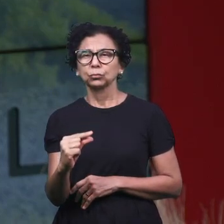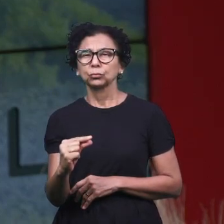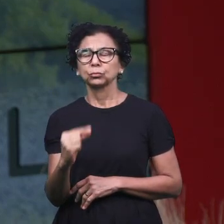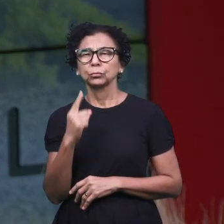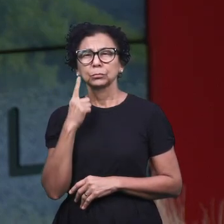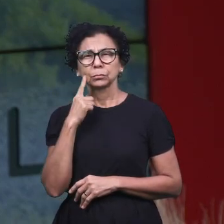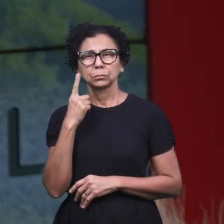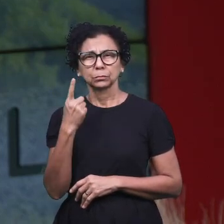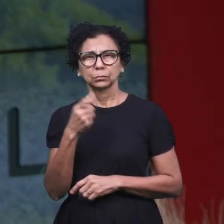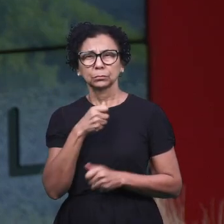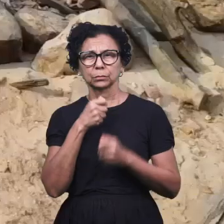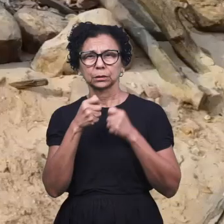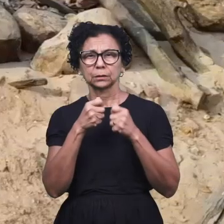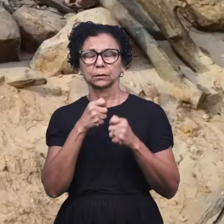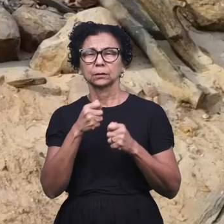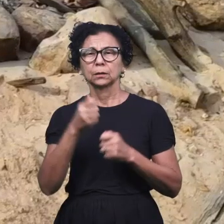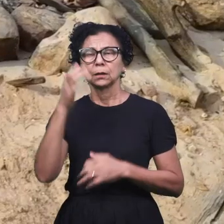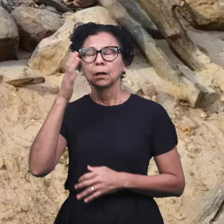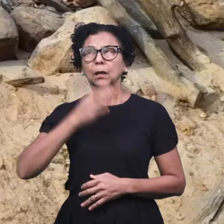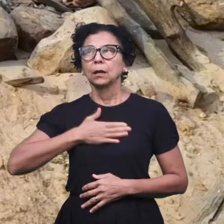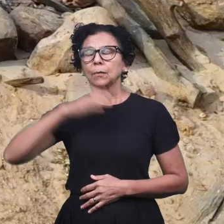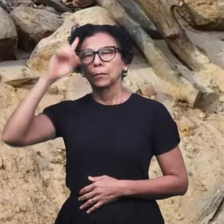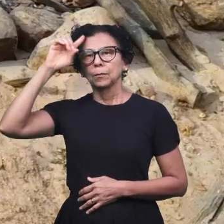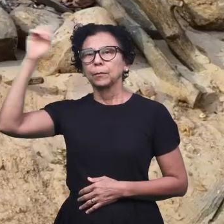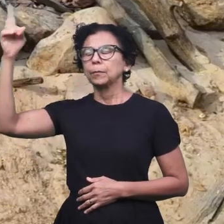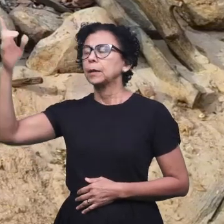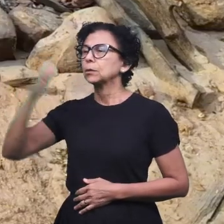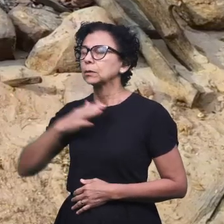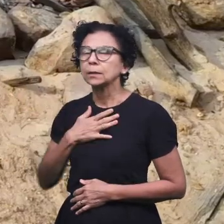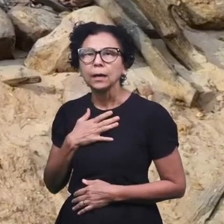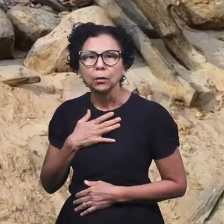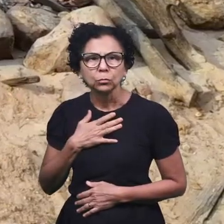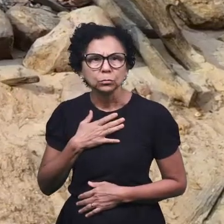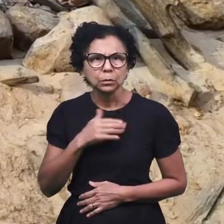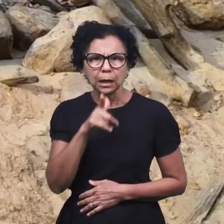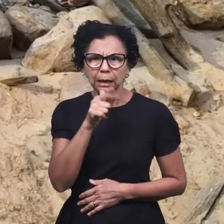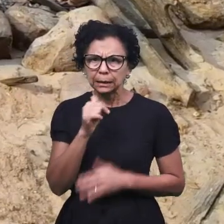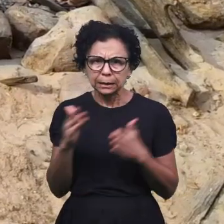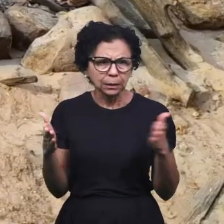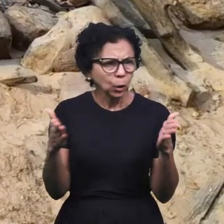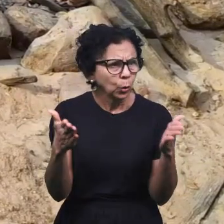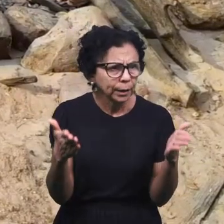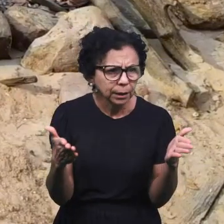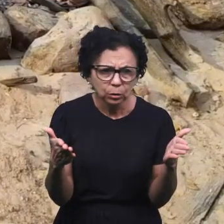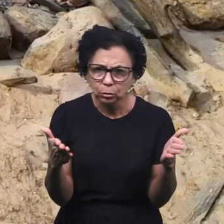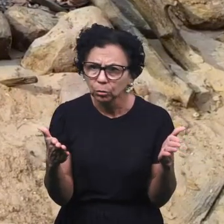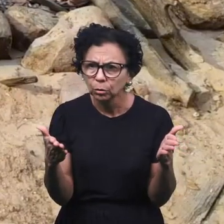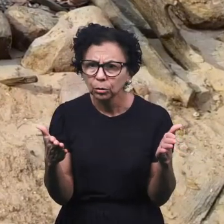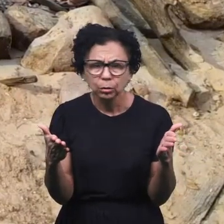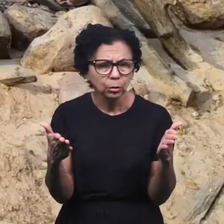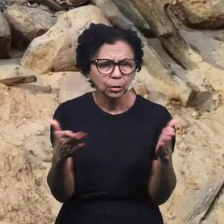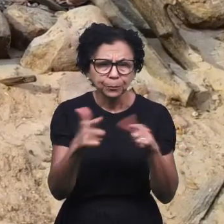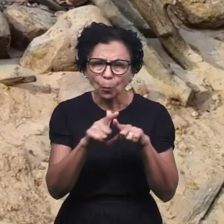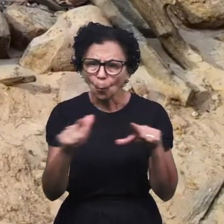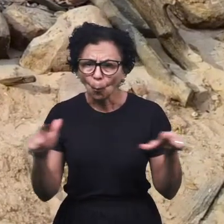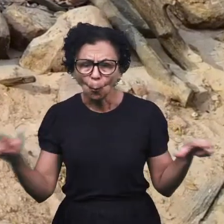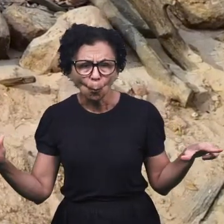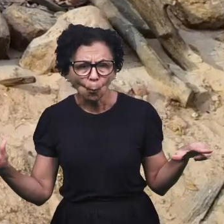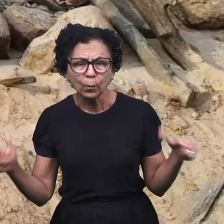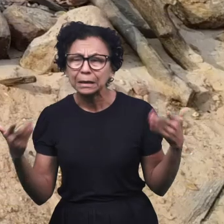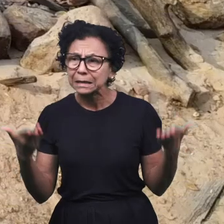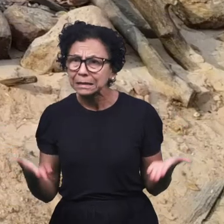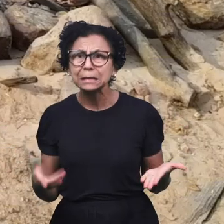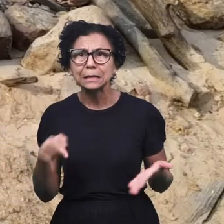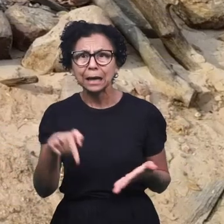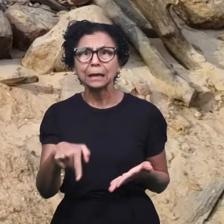reportagem de Raimundo Artini. Meu Deus, cadê o rio que estava aqui? É isso mesmo, a característica que definia a